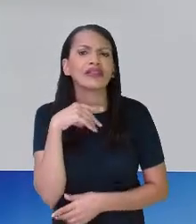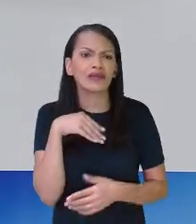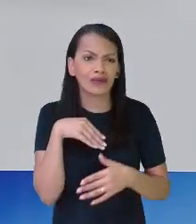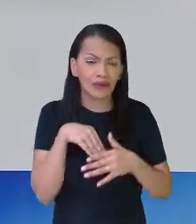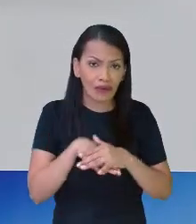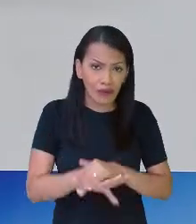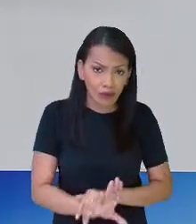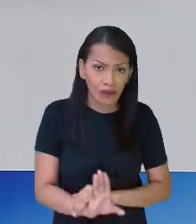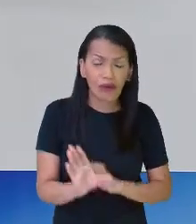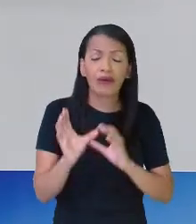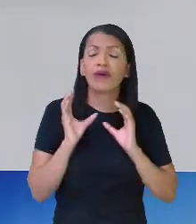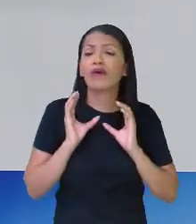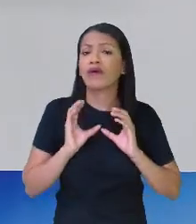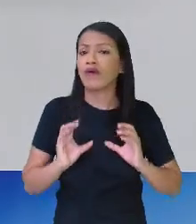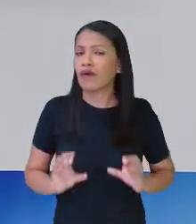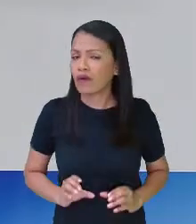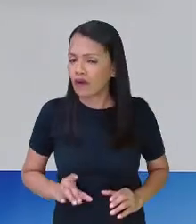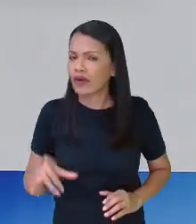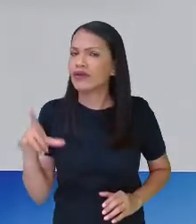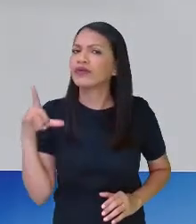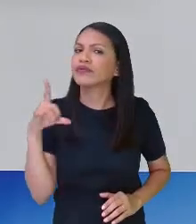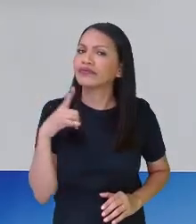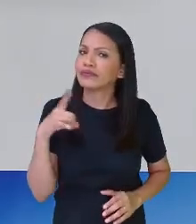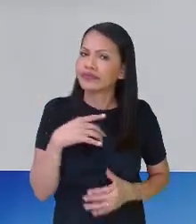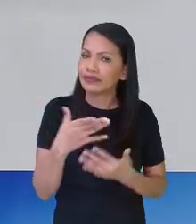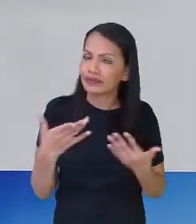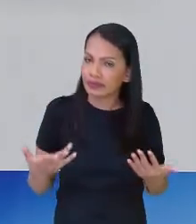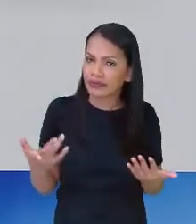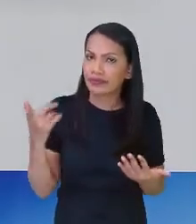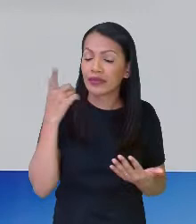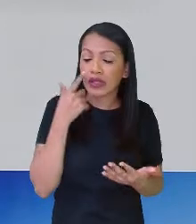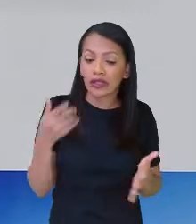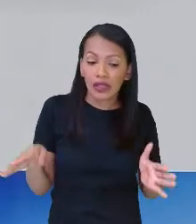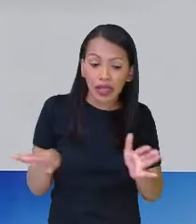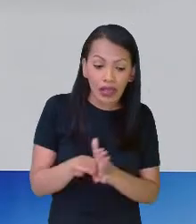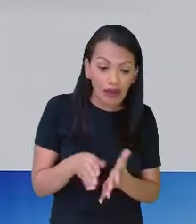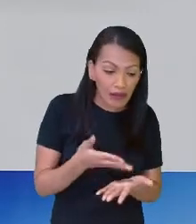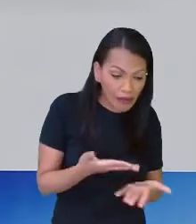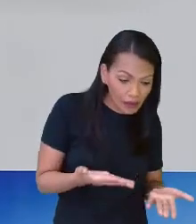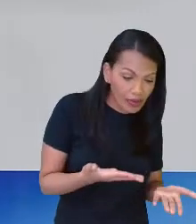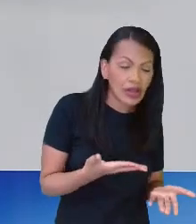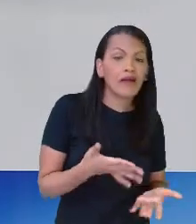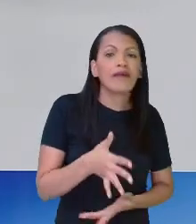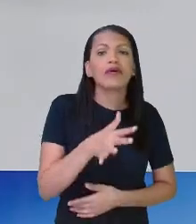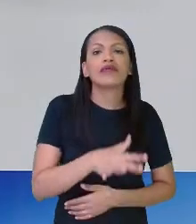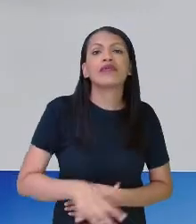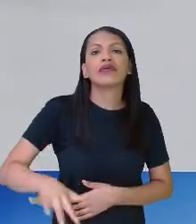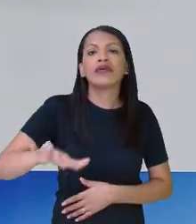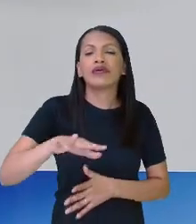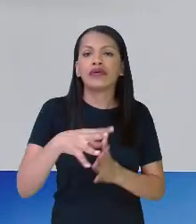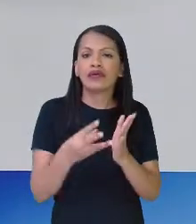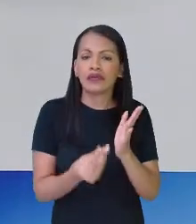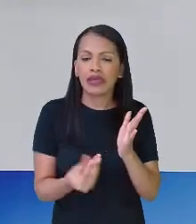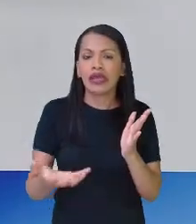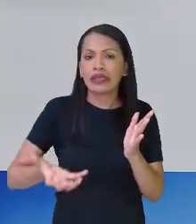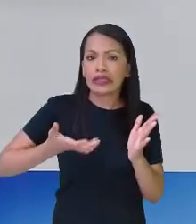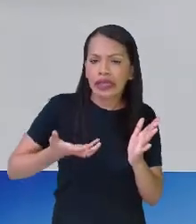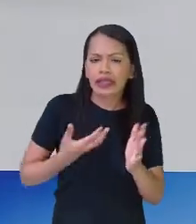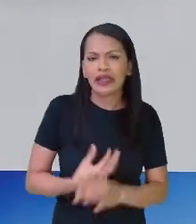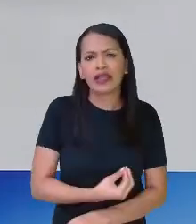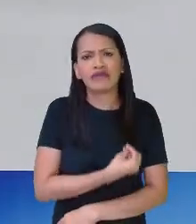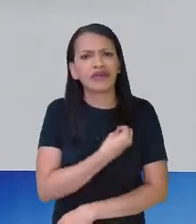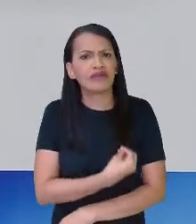suas comunidades, das suas tribos. Então, eles chegavam aqui, quando iam para o espaço do quilombo, eles também queriam